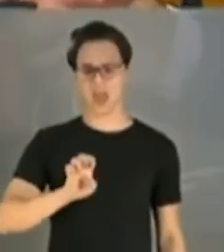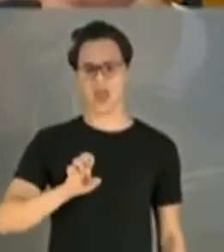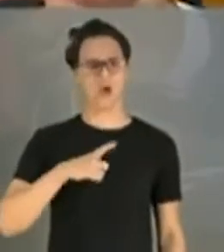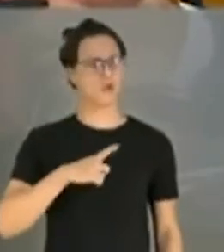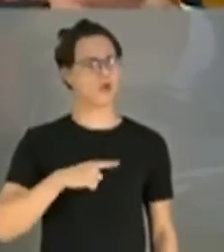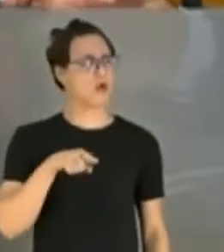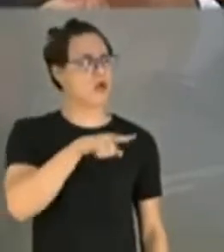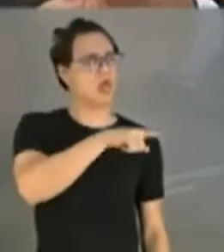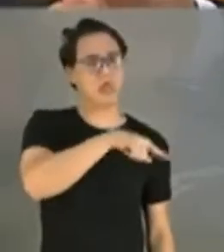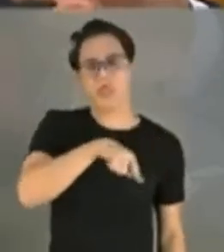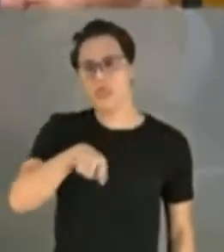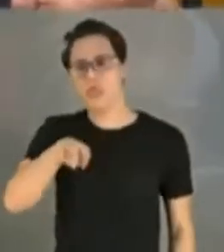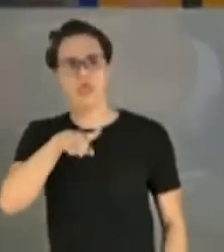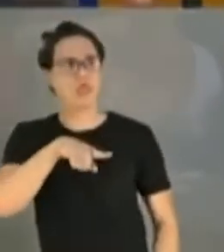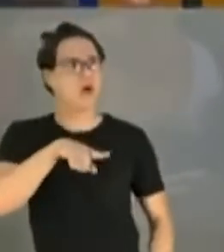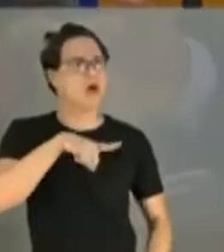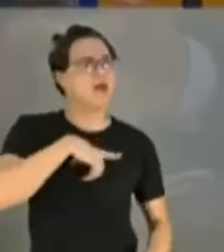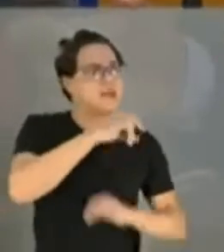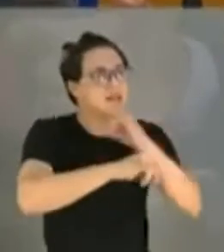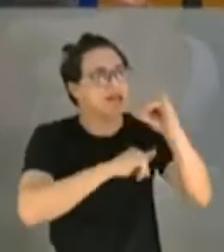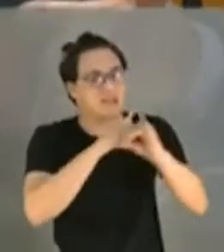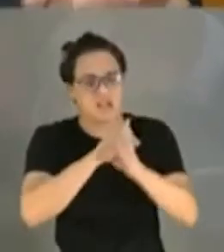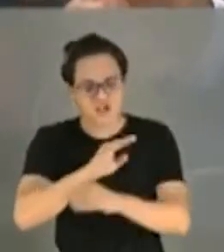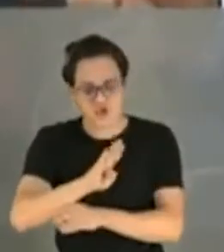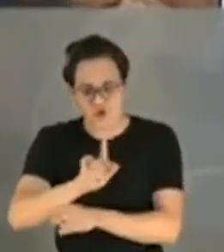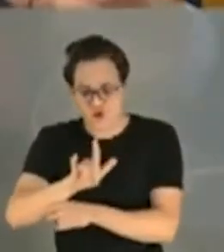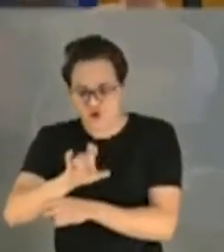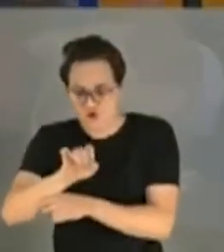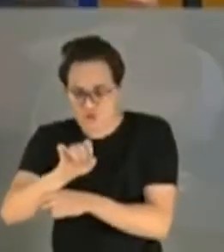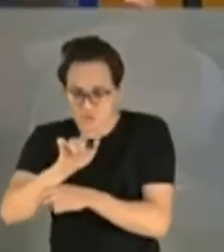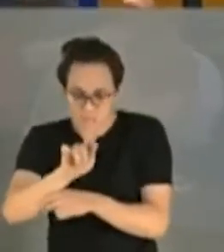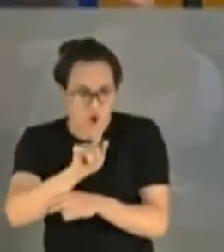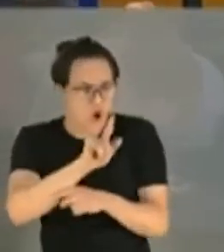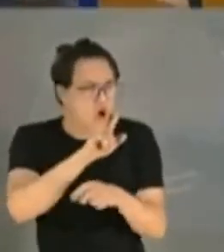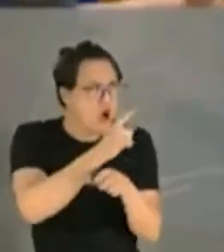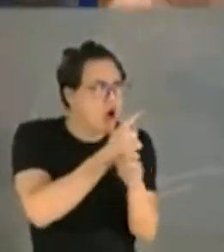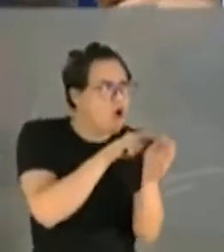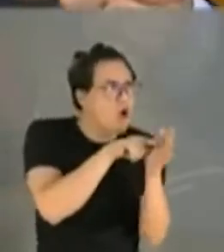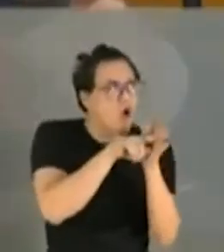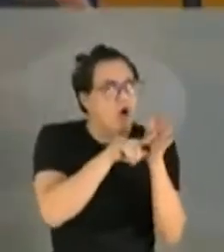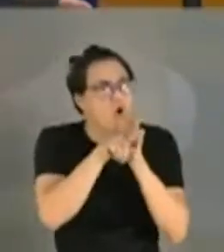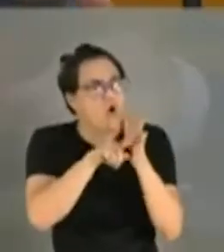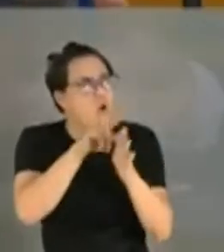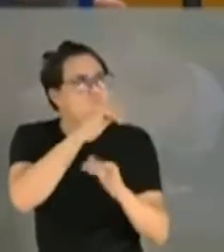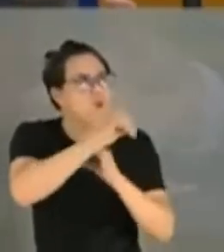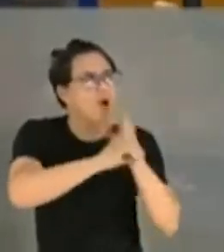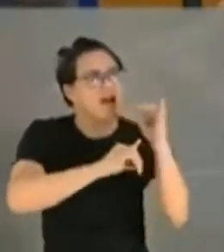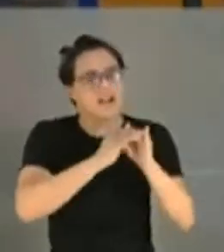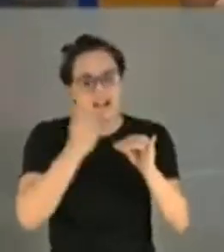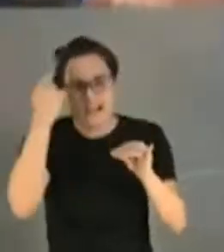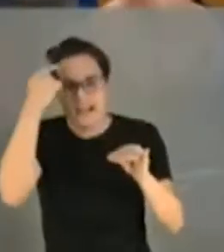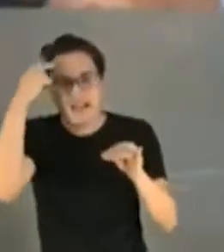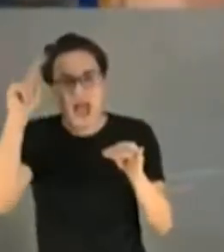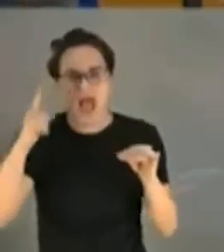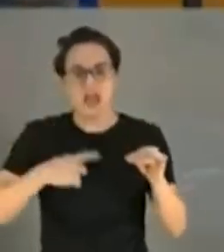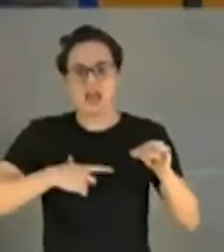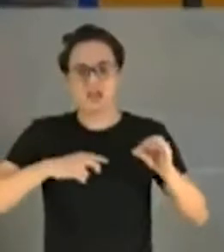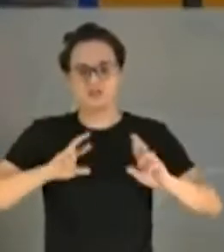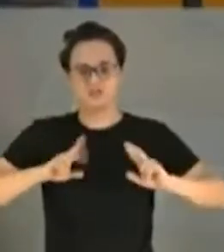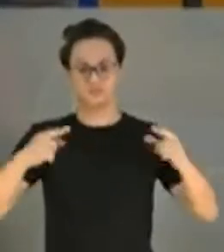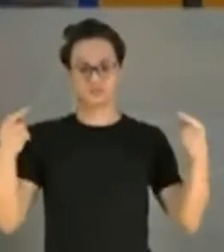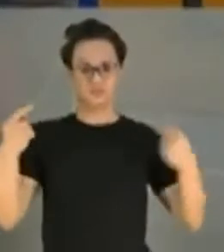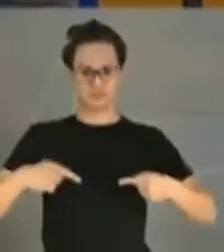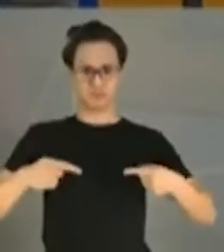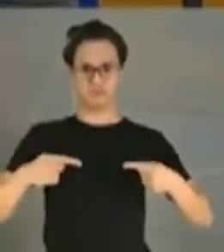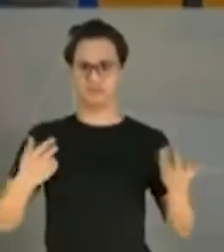de blog. Olha a que ponto chegou. Atrás de blog que vai com ideias divergentes, que manifestam a sua liberdade